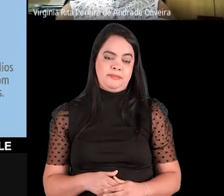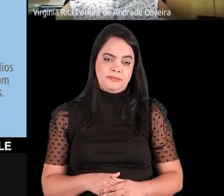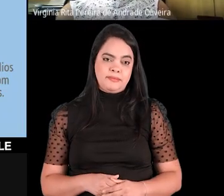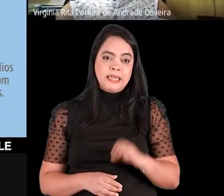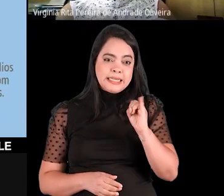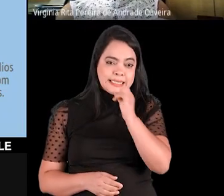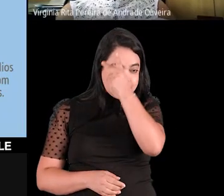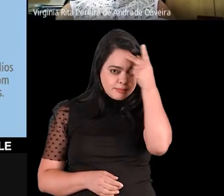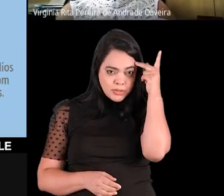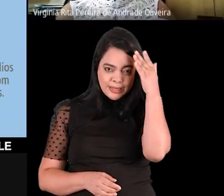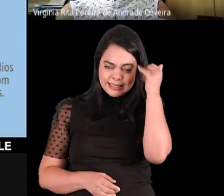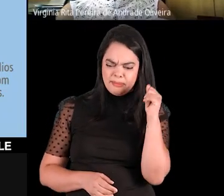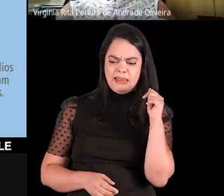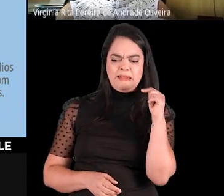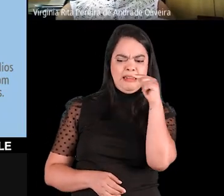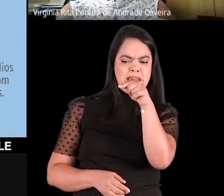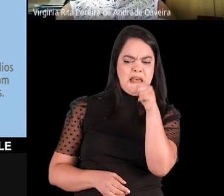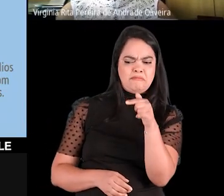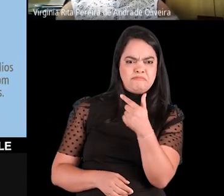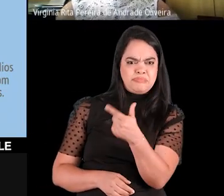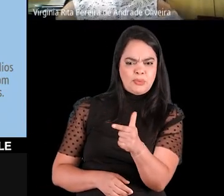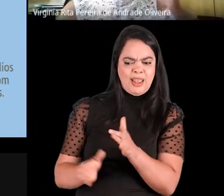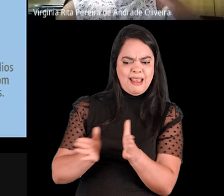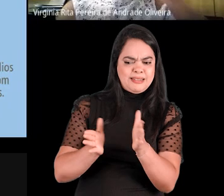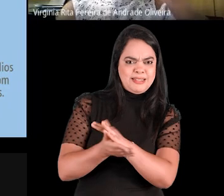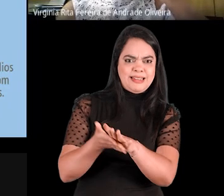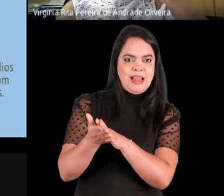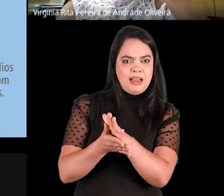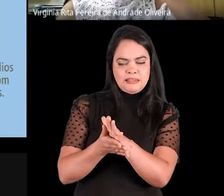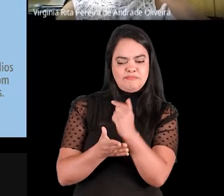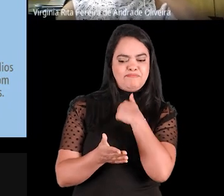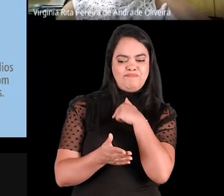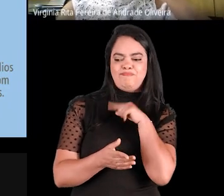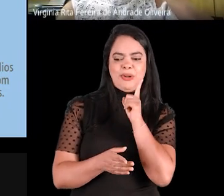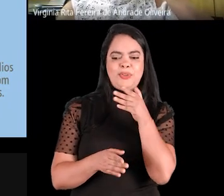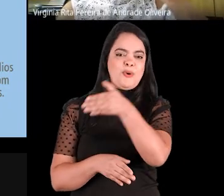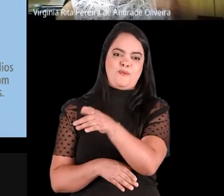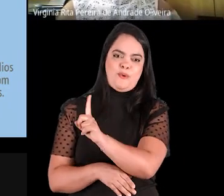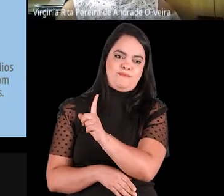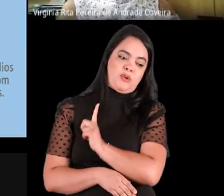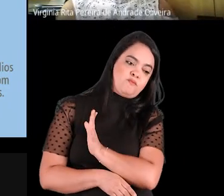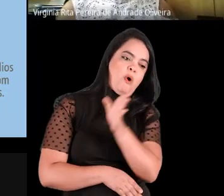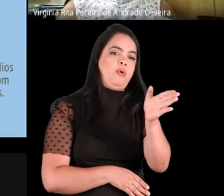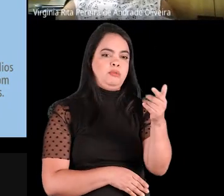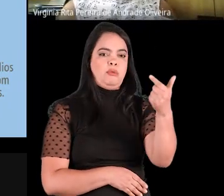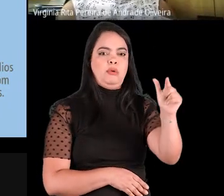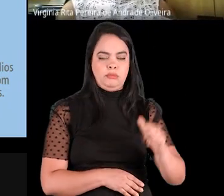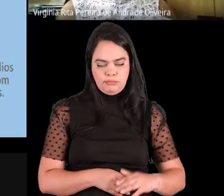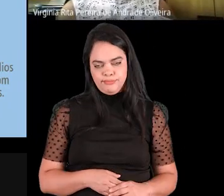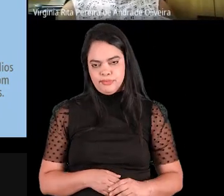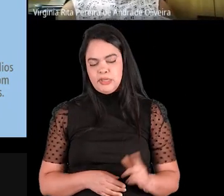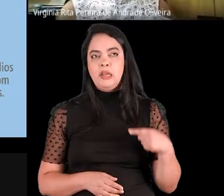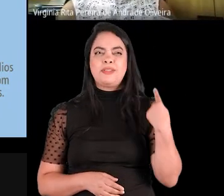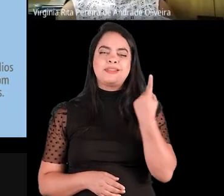que aquele espaço não tem a acessibilidade necessária para ele, então ela não estará lá. Então, por isso que a gente sempre pensa que